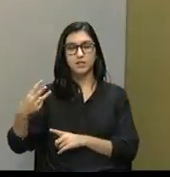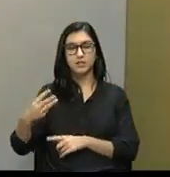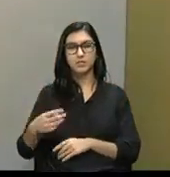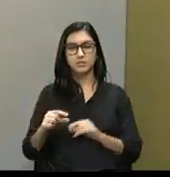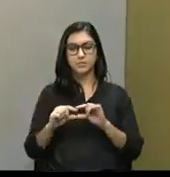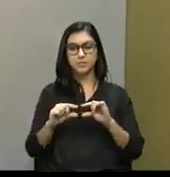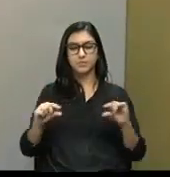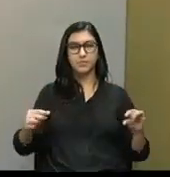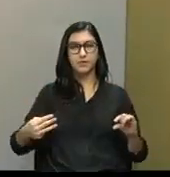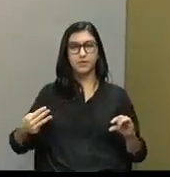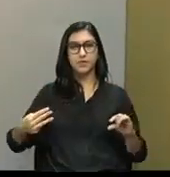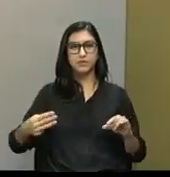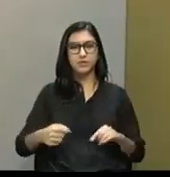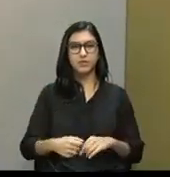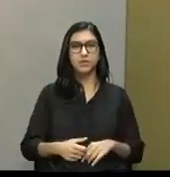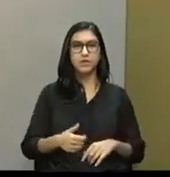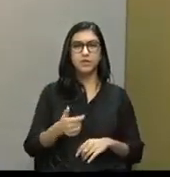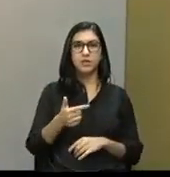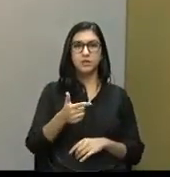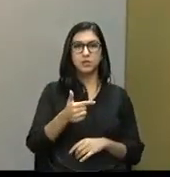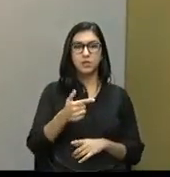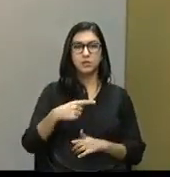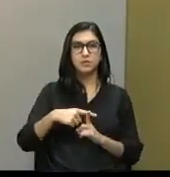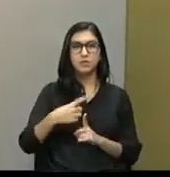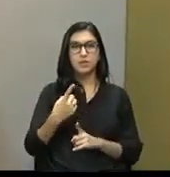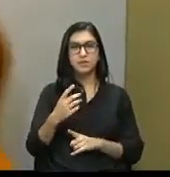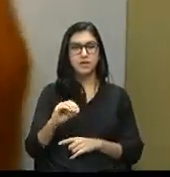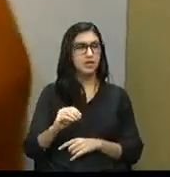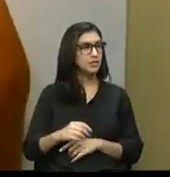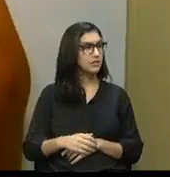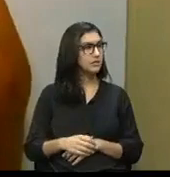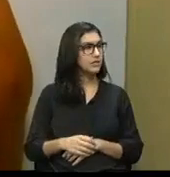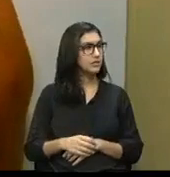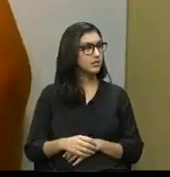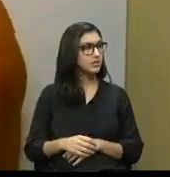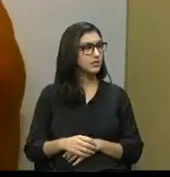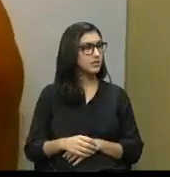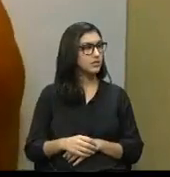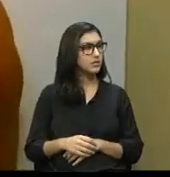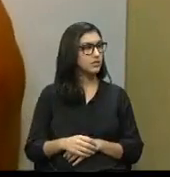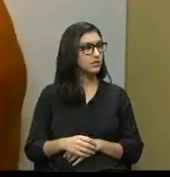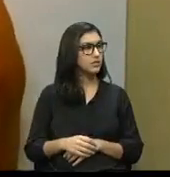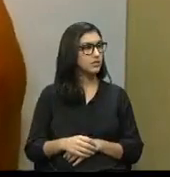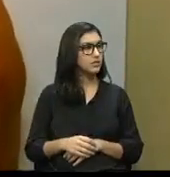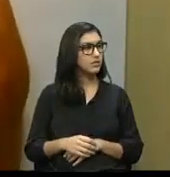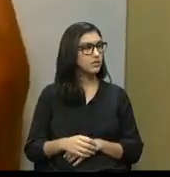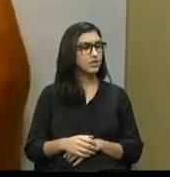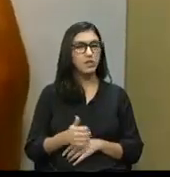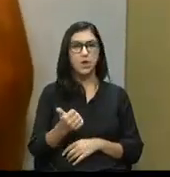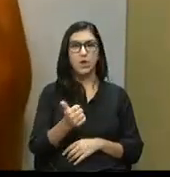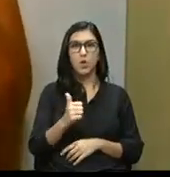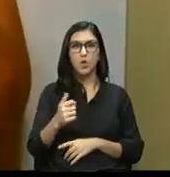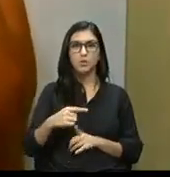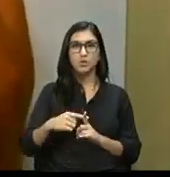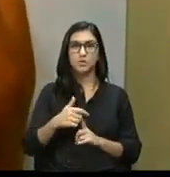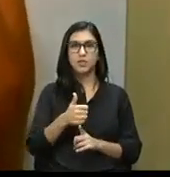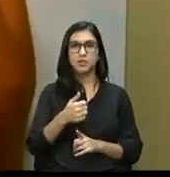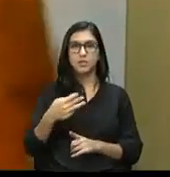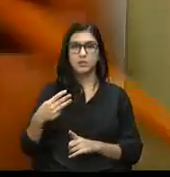linha, 12 mais 10, veja que eu estou associando posição com posição, 11 mais